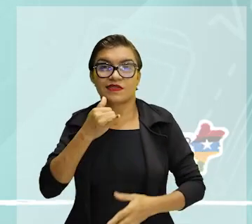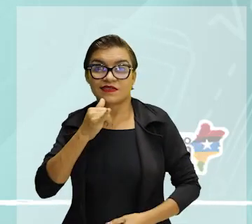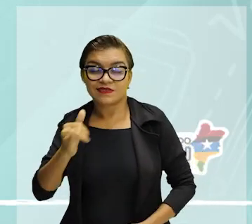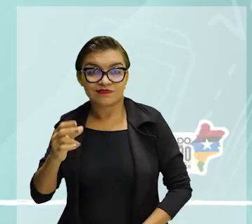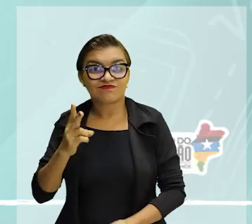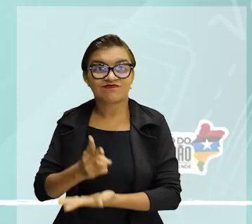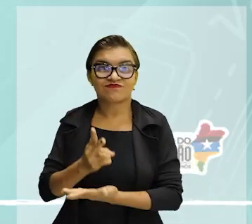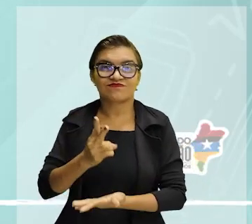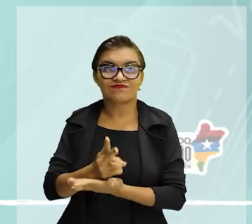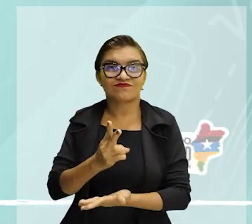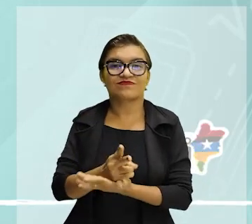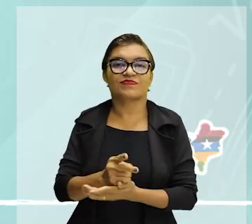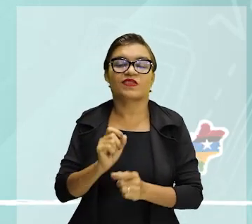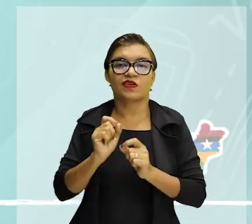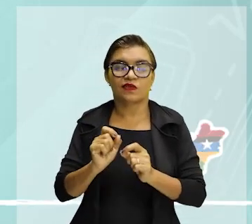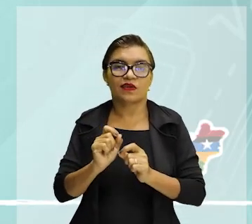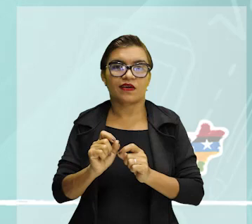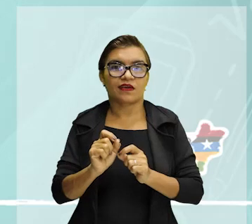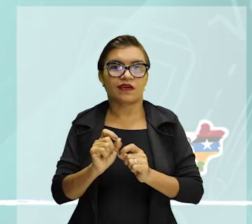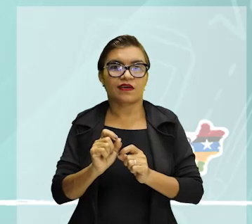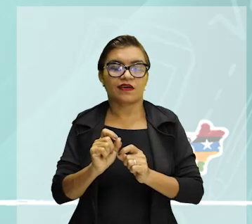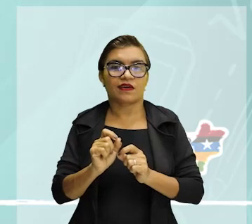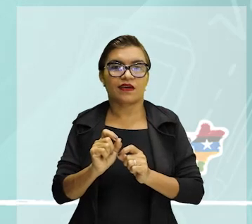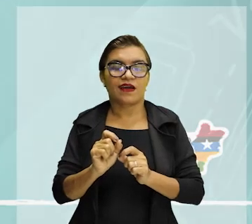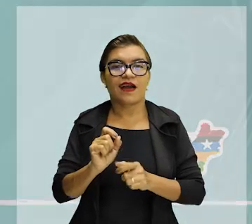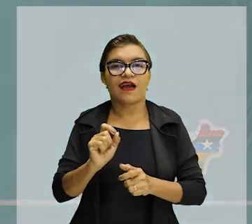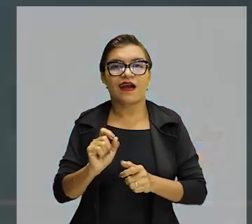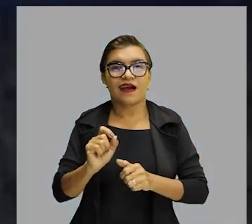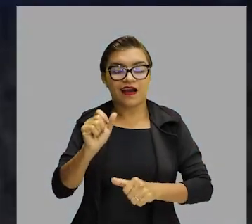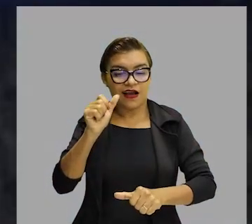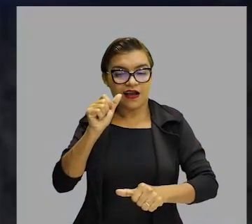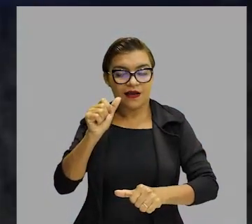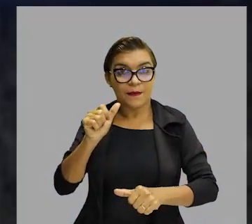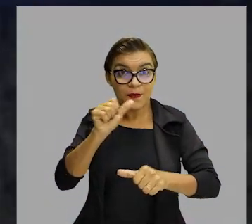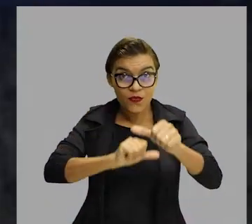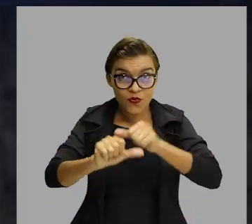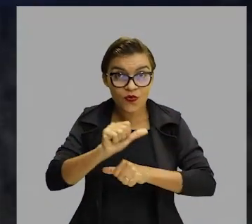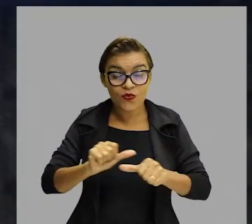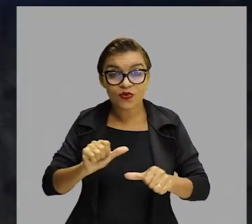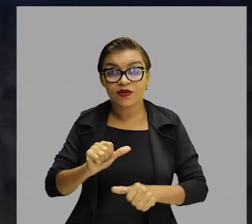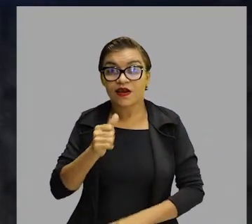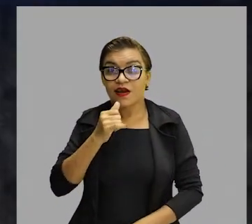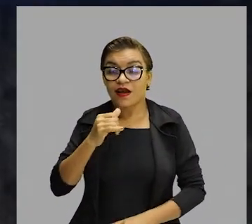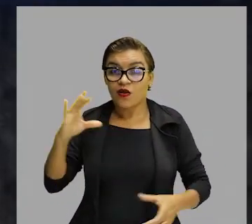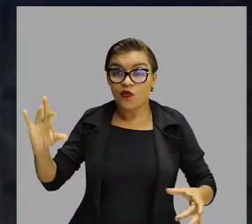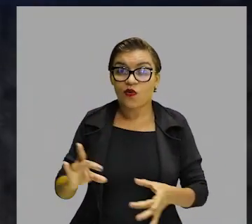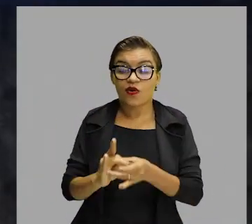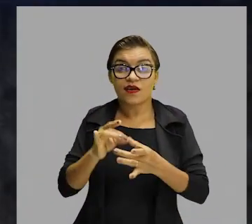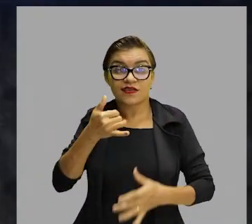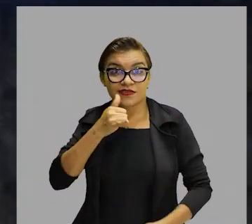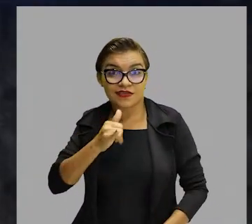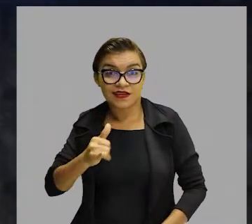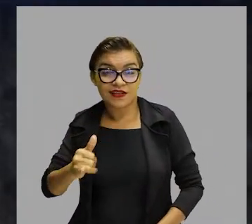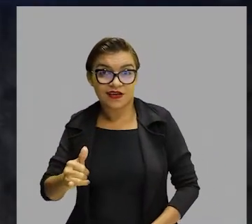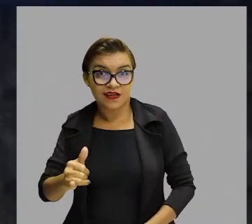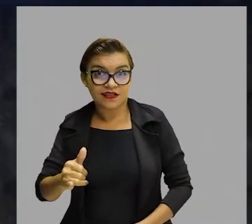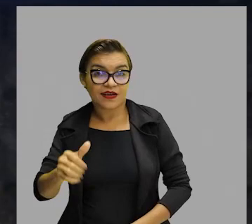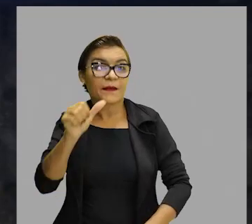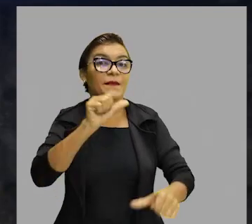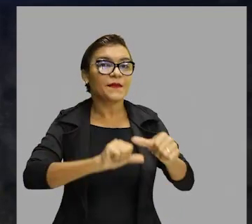contínua para corrente elétrica alternada, certo? Então, corrente elétrica